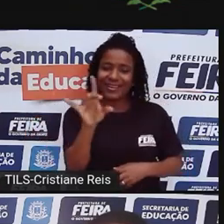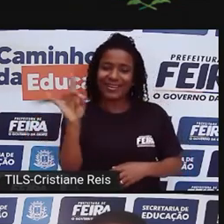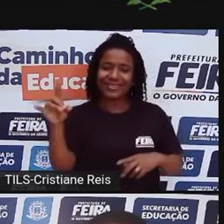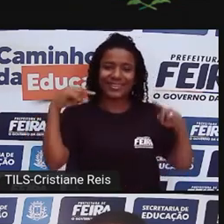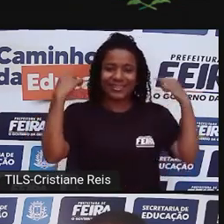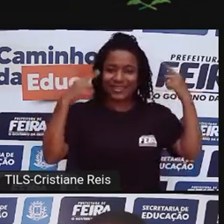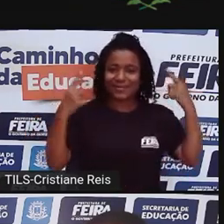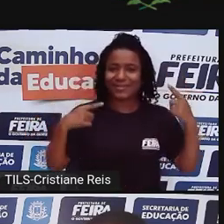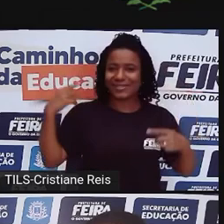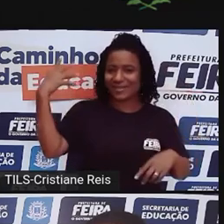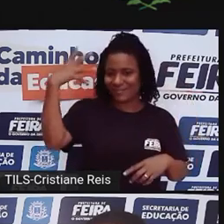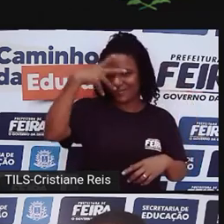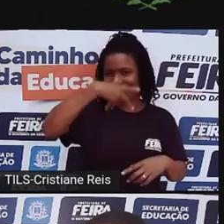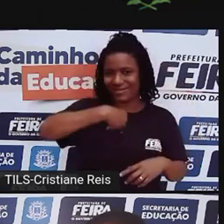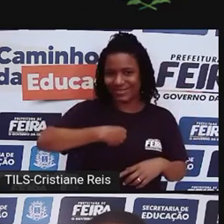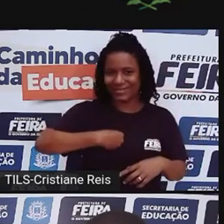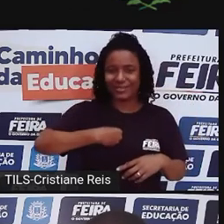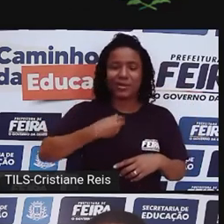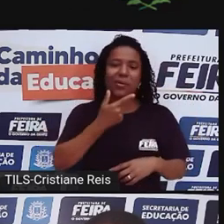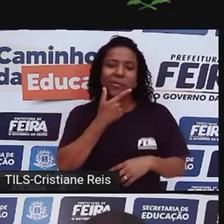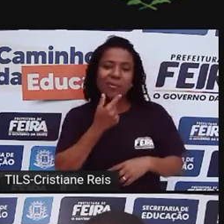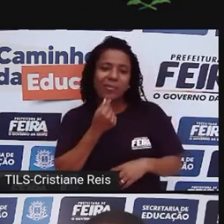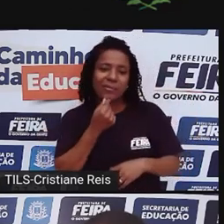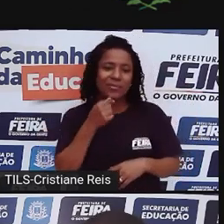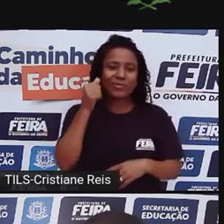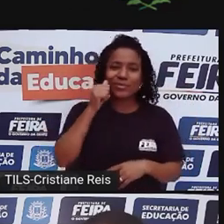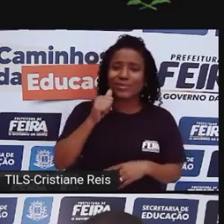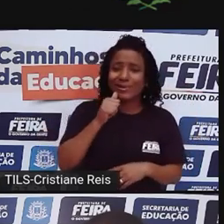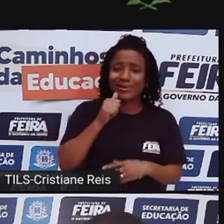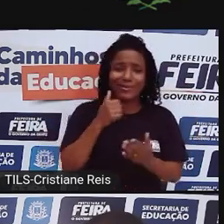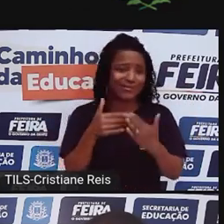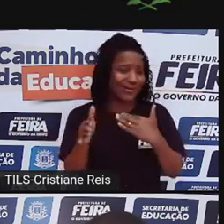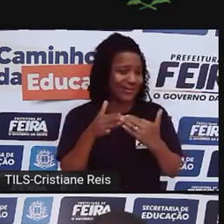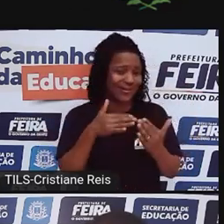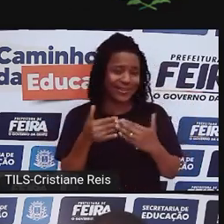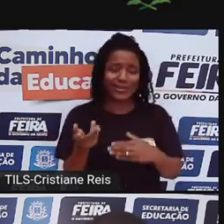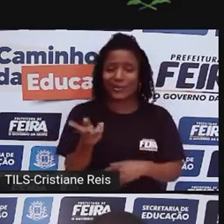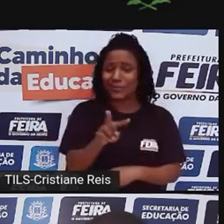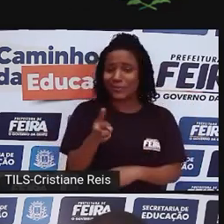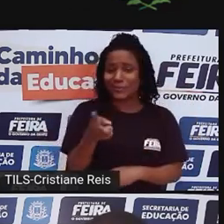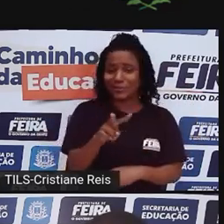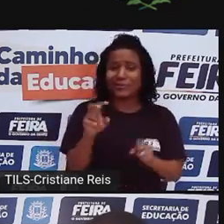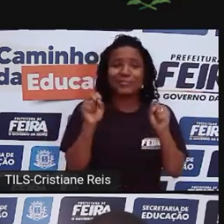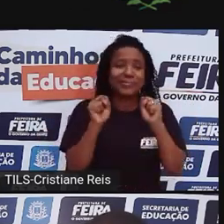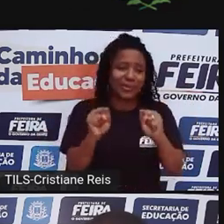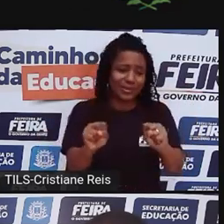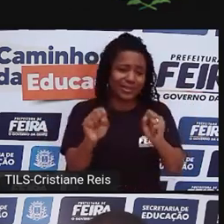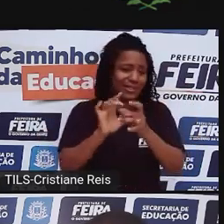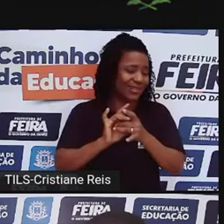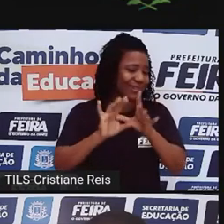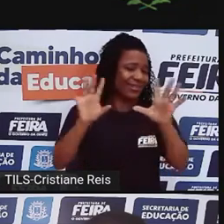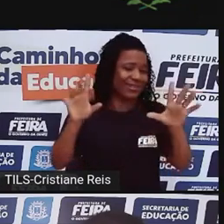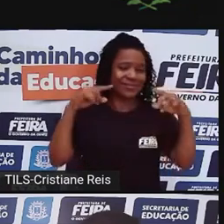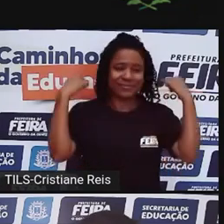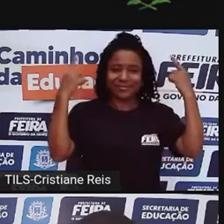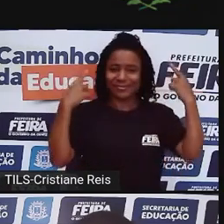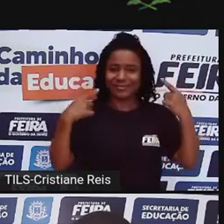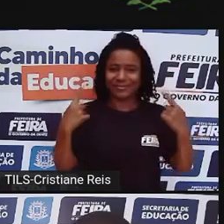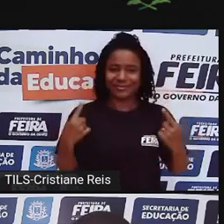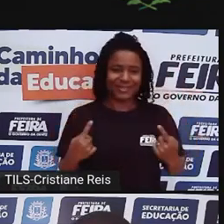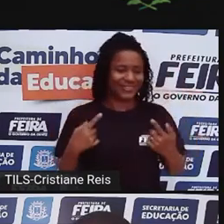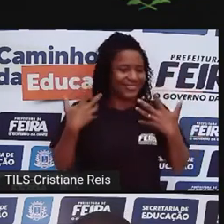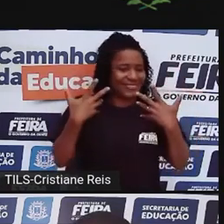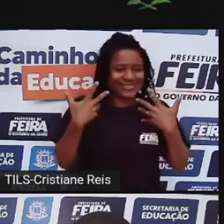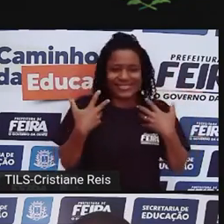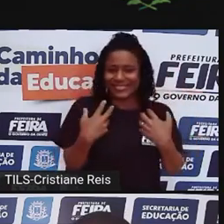Isso vale para ambos os sexos. Eu não estou falando só para as mulheres, eu estou falando para as mulheres e homens que estão assistindo. Então, se aceite do jeito